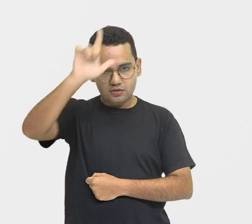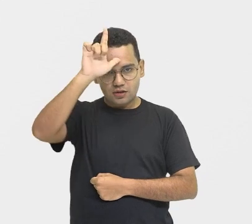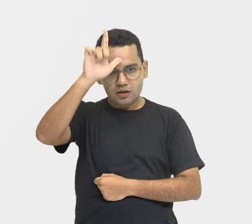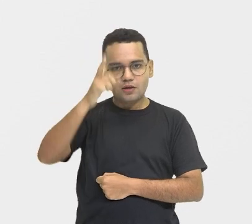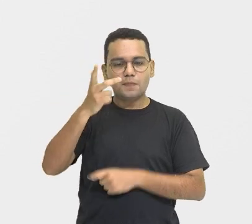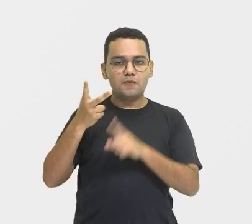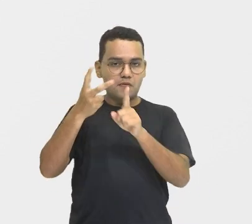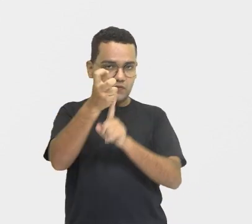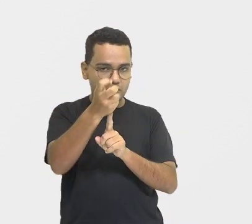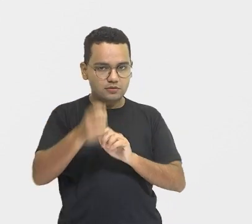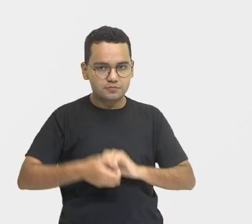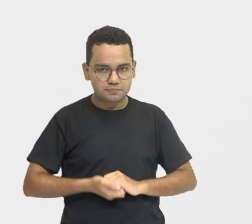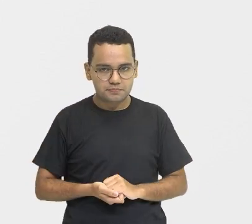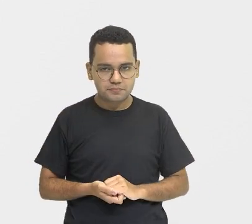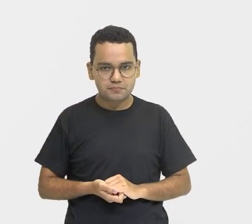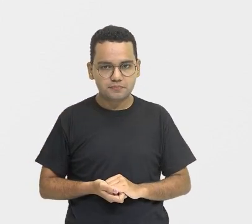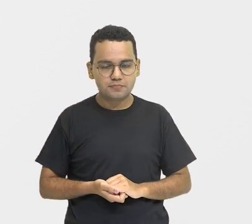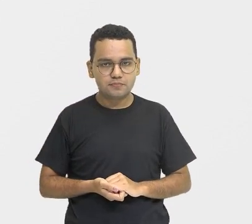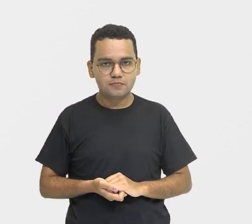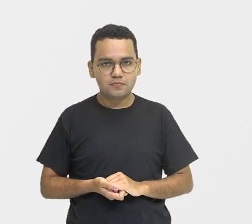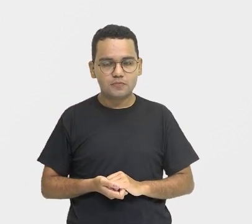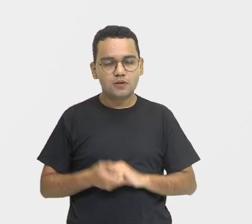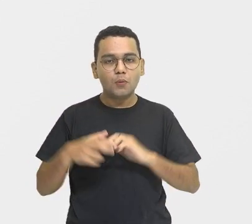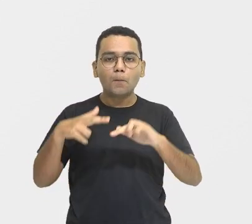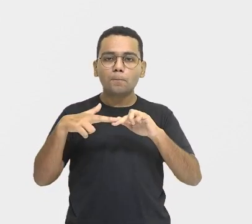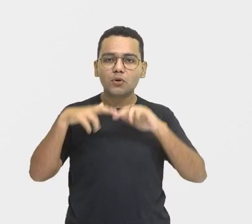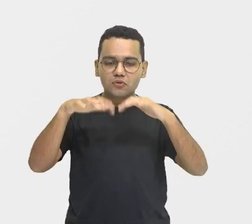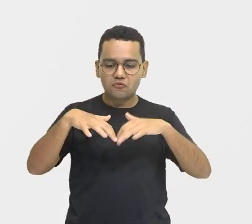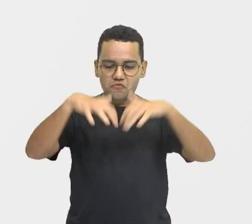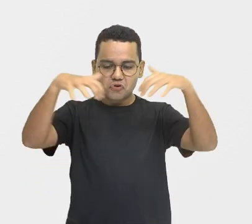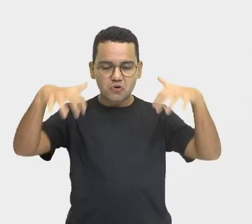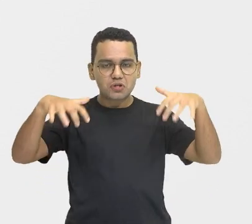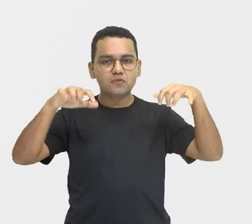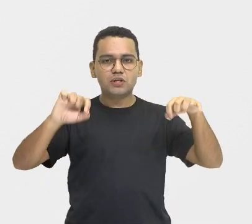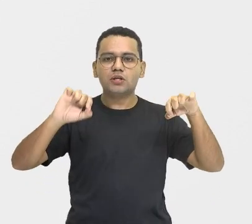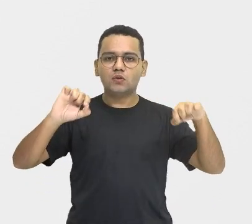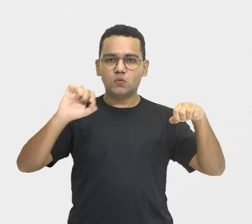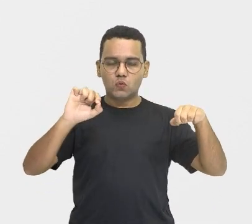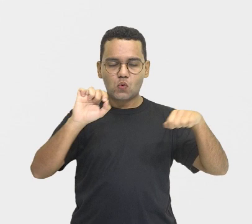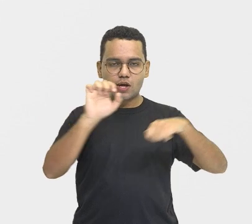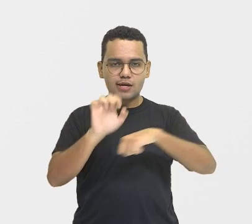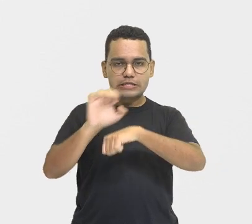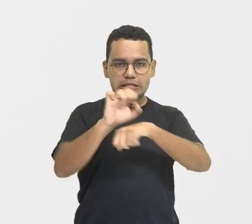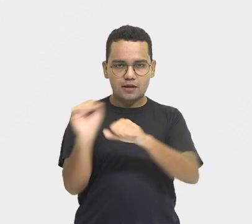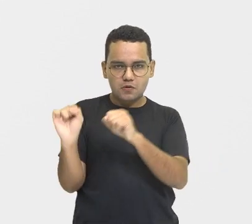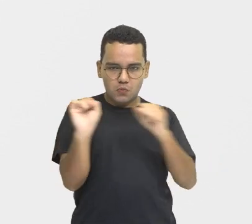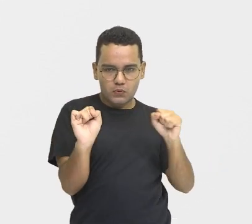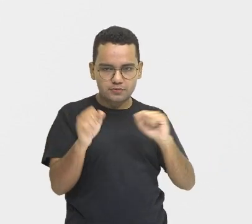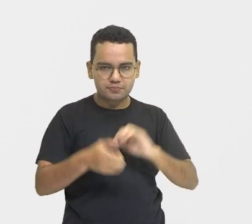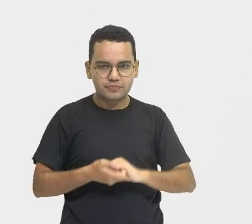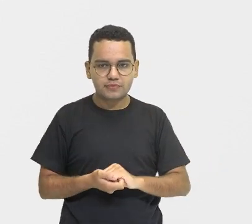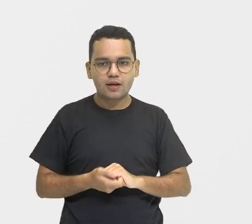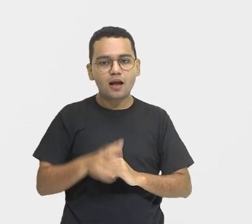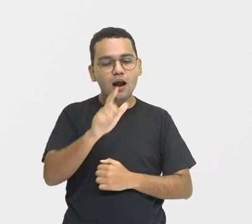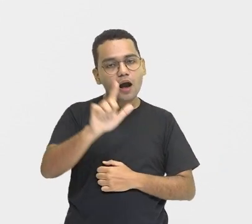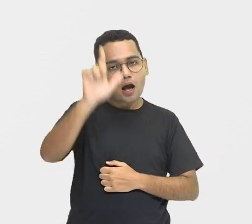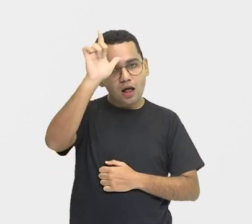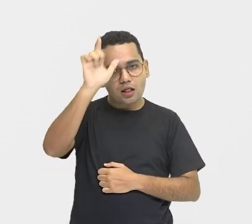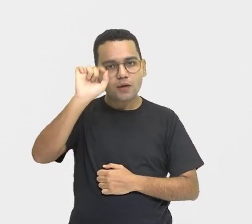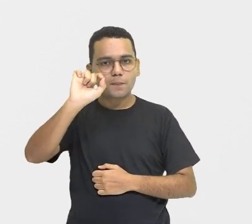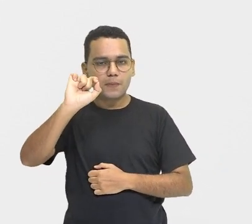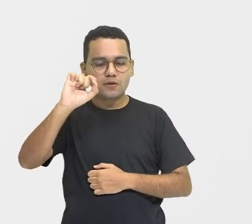conflito mundial, foi dividido ali entre os dois novos estados. Aí a gente tem a Alemanha dividido entre